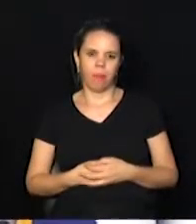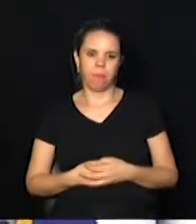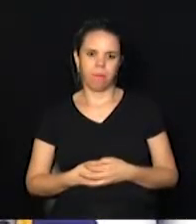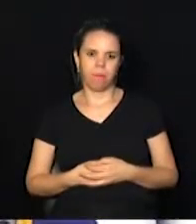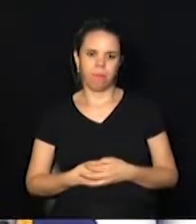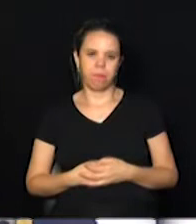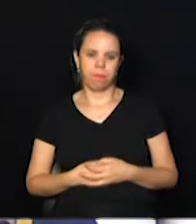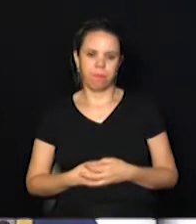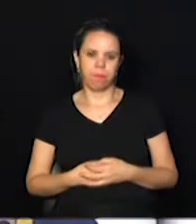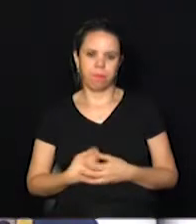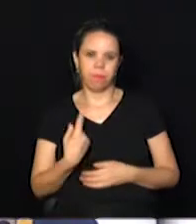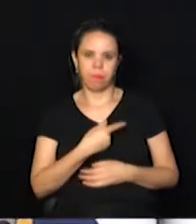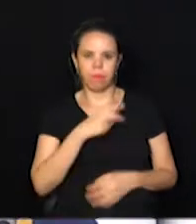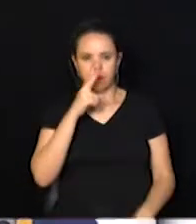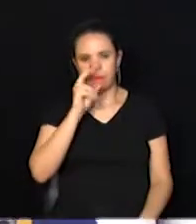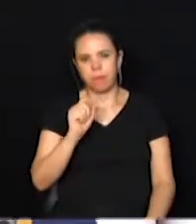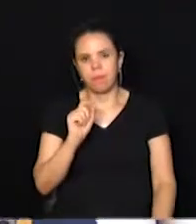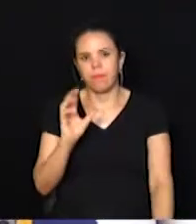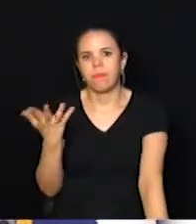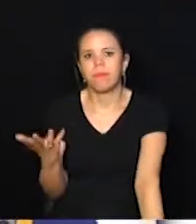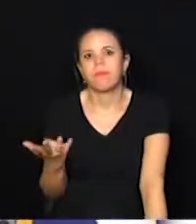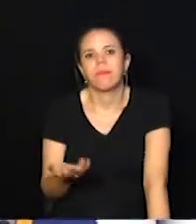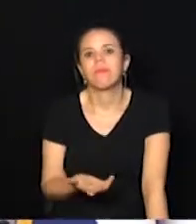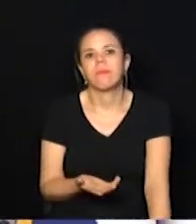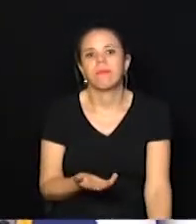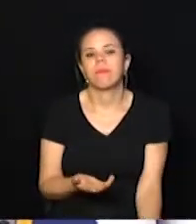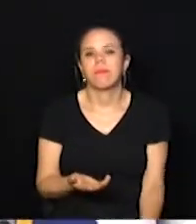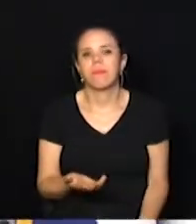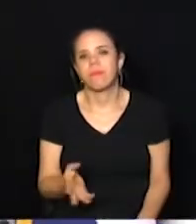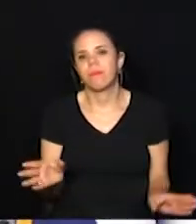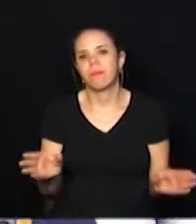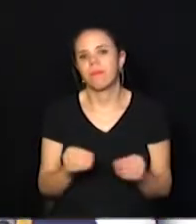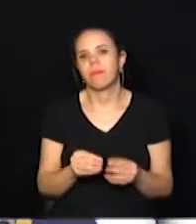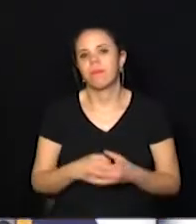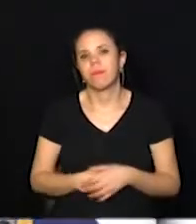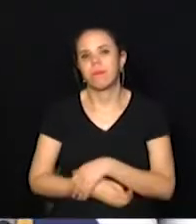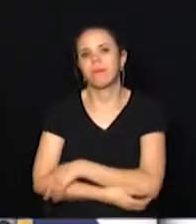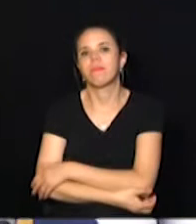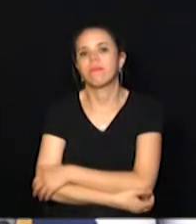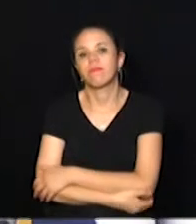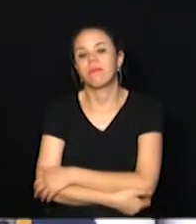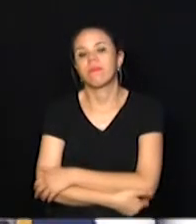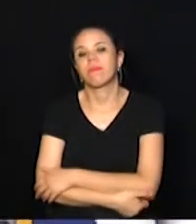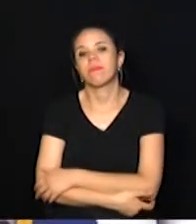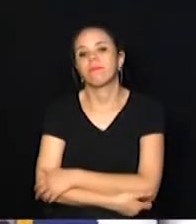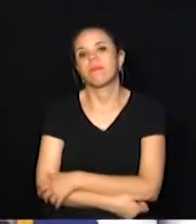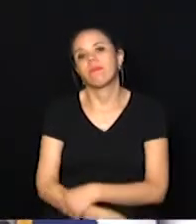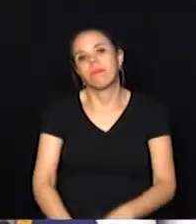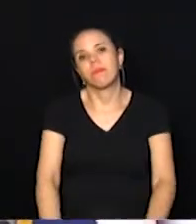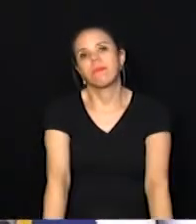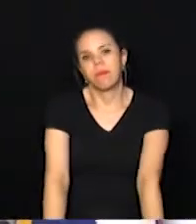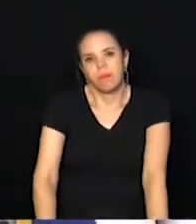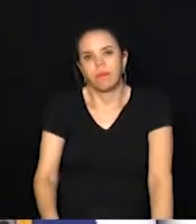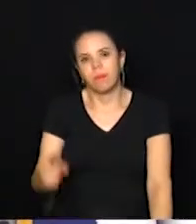E para nós foi muito forte, encerrando aqui, viu, Paola? Encerrando aqui, foi o dia